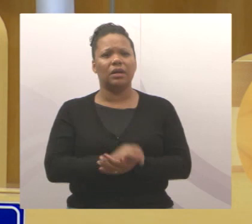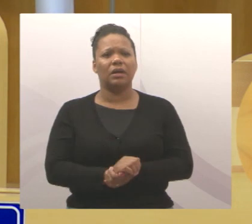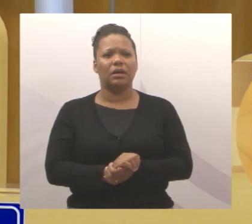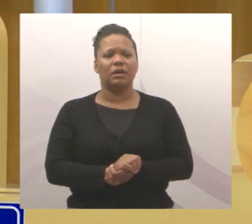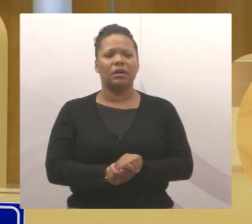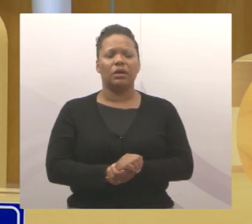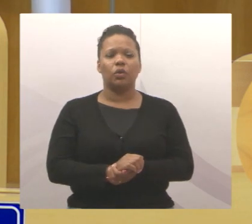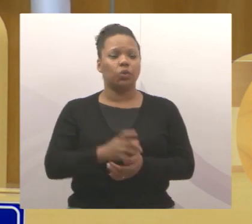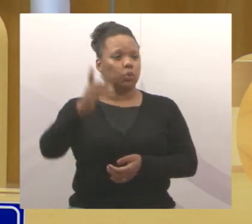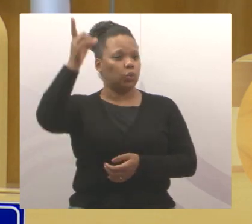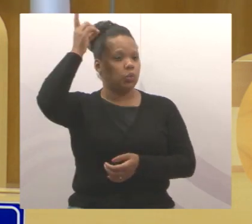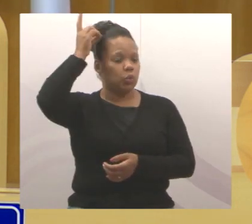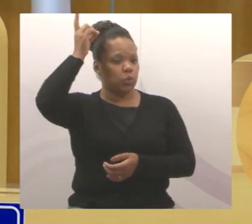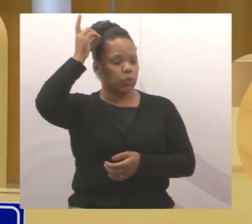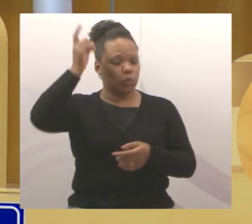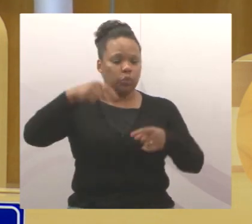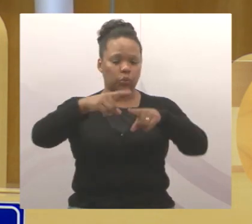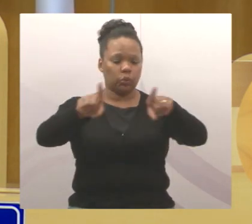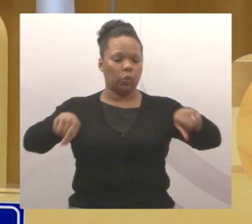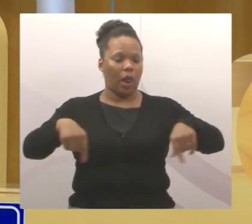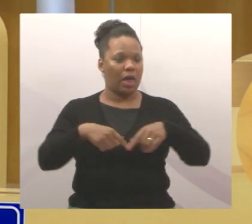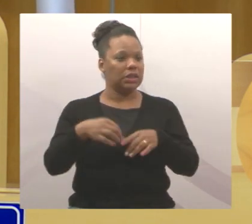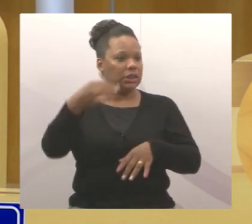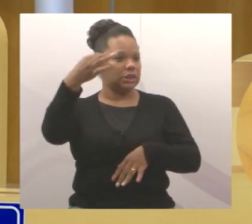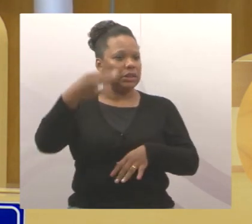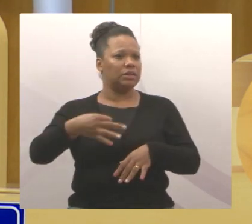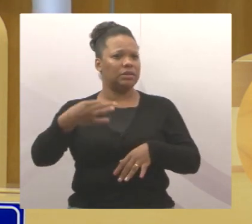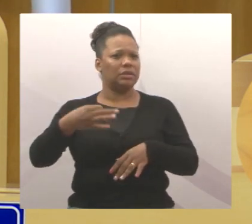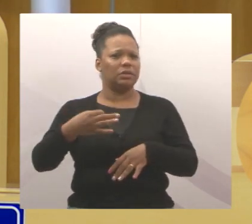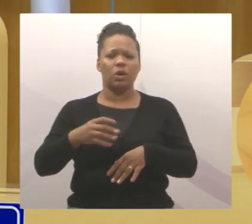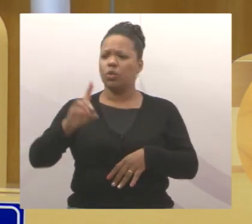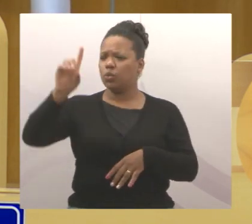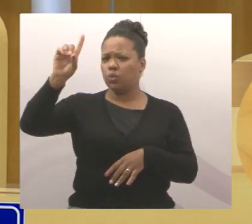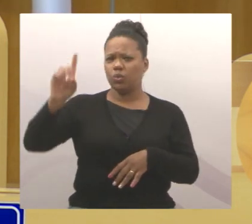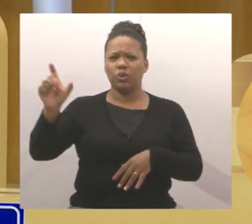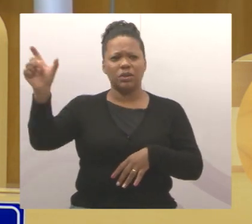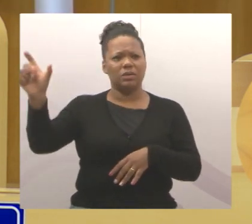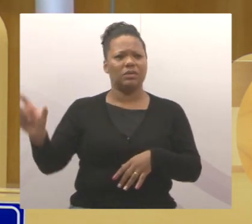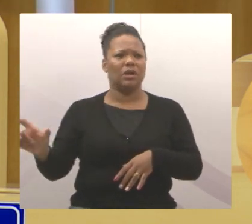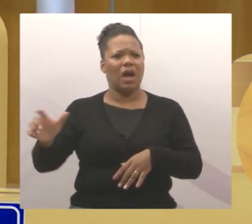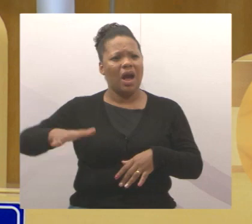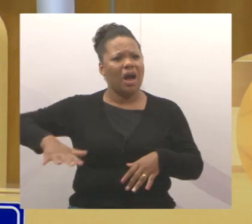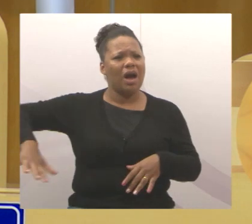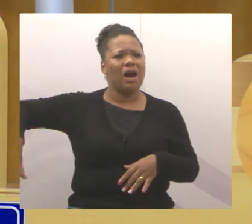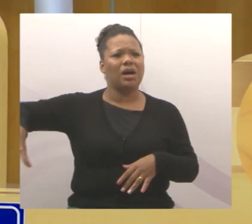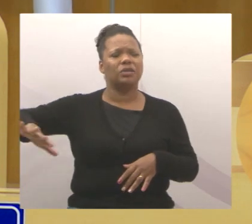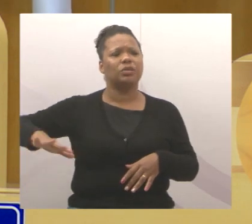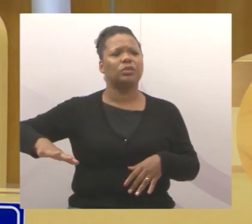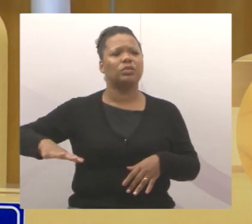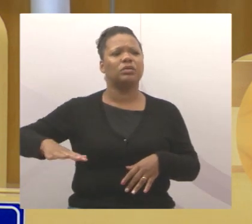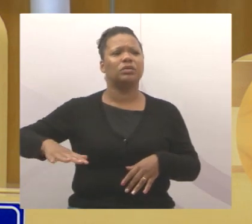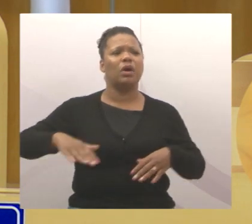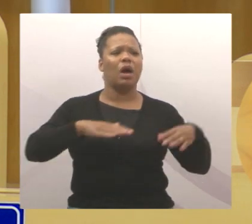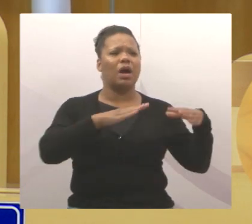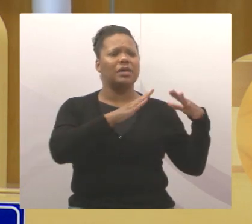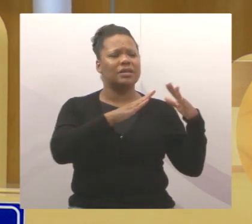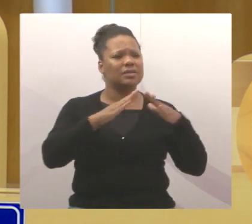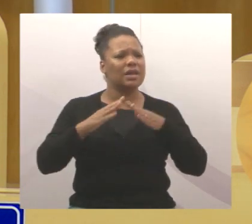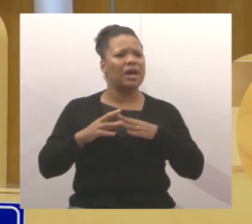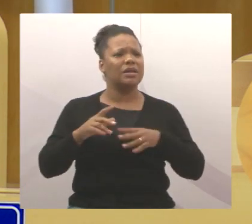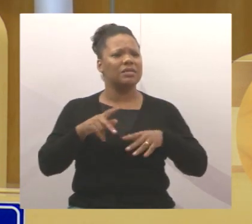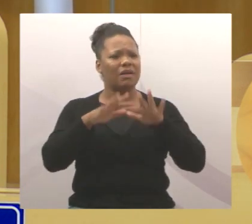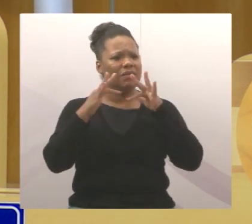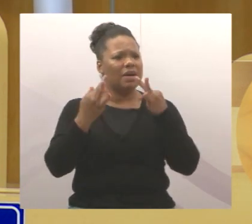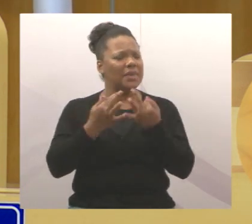de loteamento aparentemente irregular, em detrimento do direito a todos de uma cidade saudável? À primeira